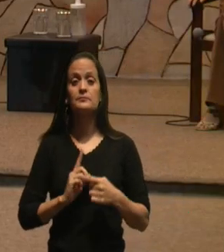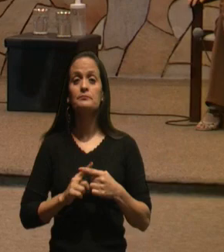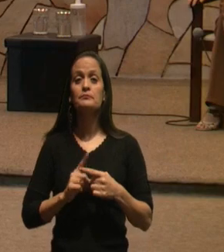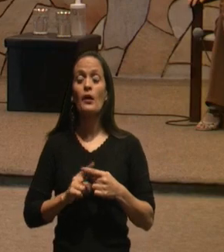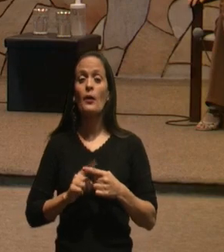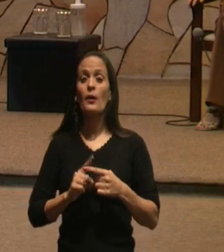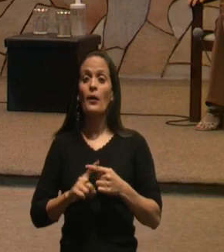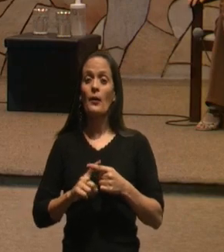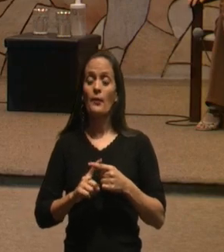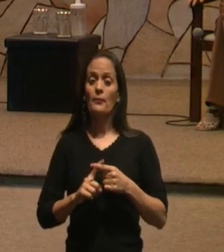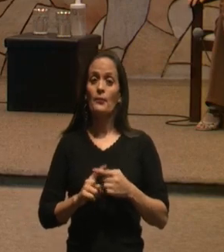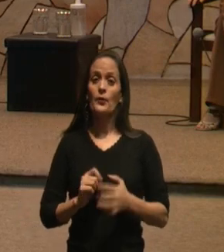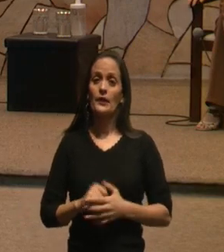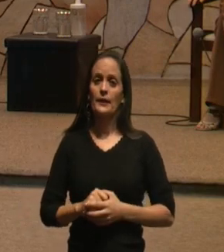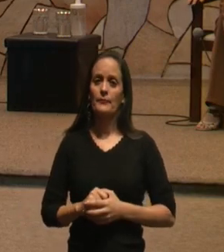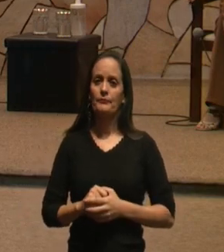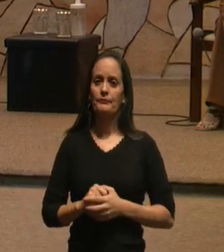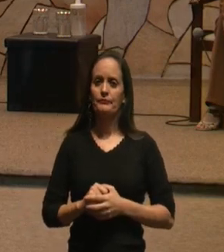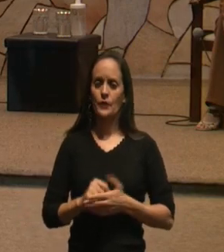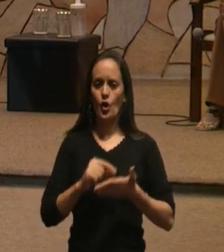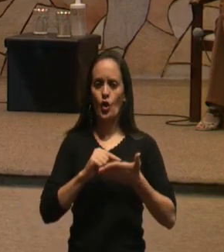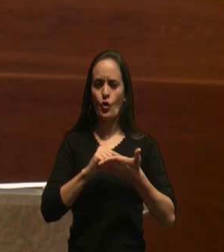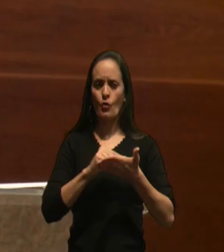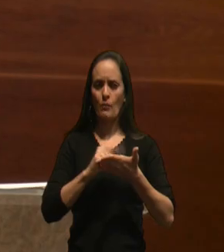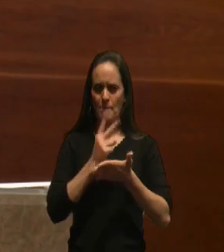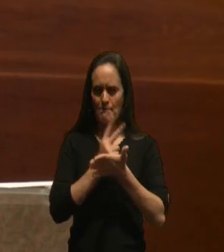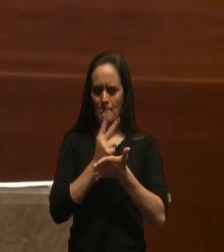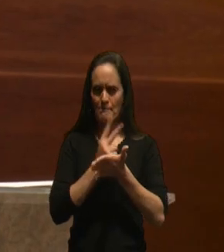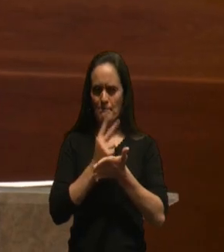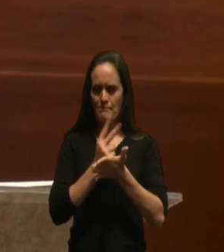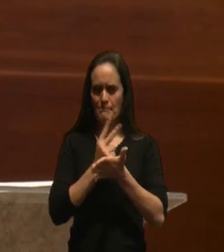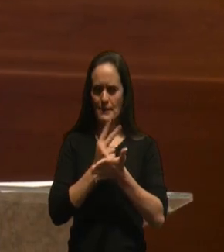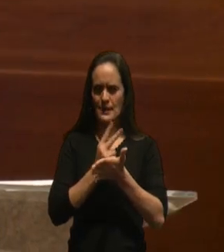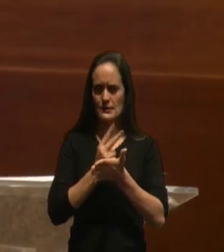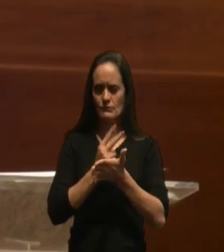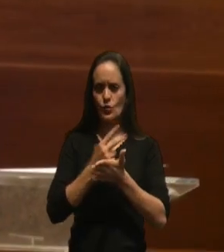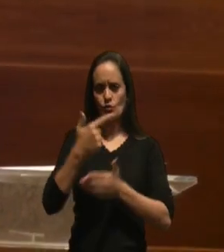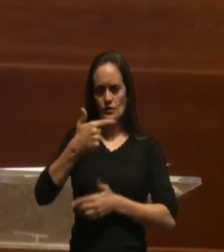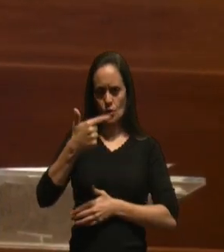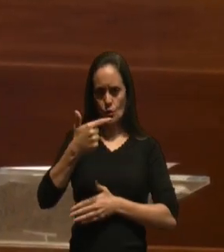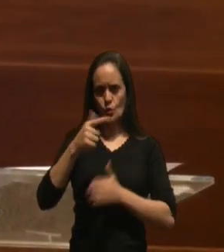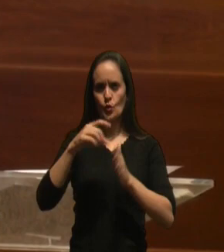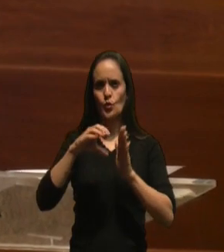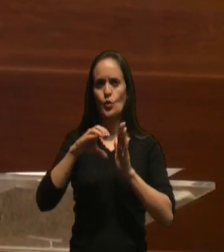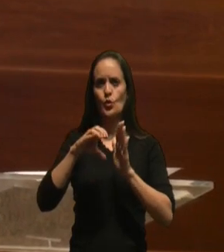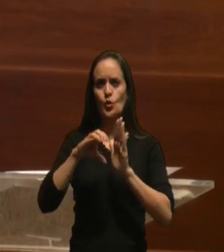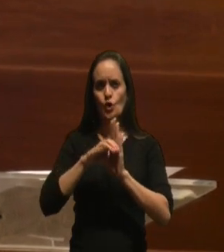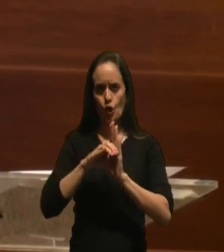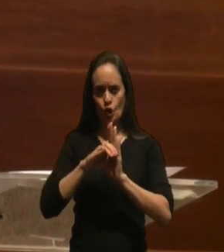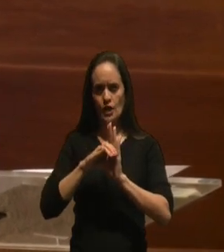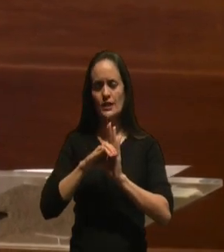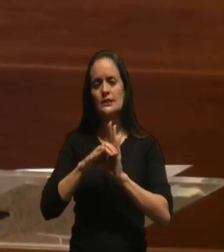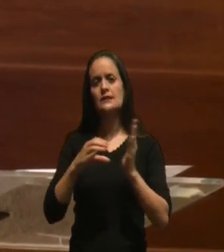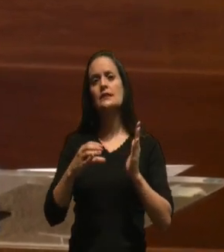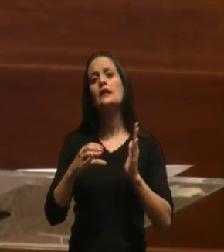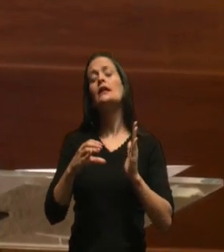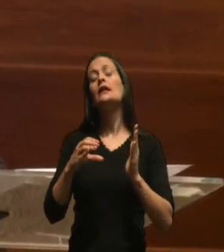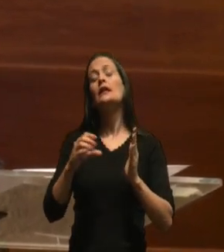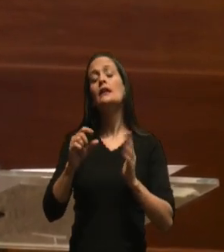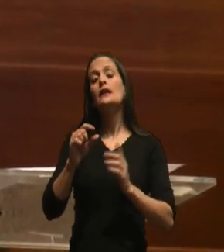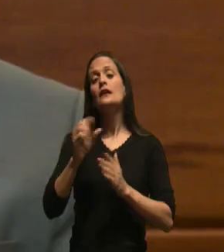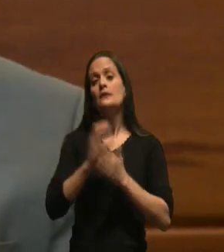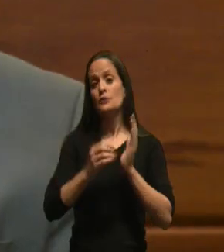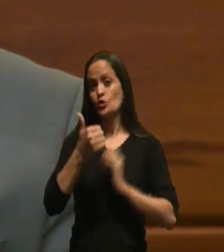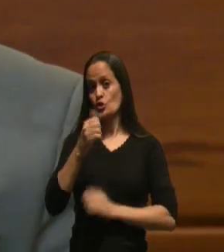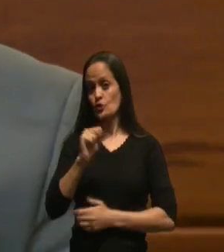a partir do verso 12 deste capítulo que nós lemos, segundo o livro das Crônicas 18, que chegou então